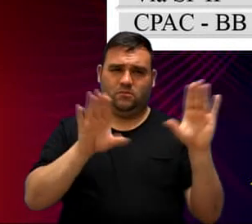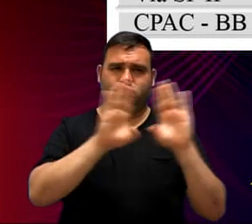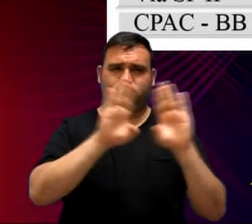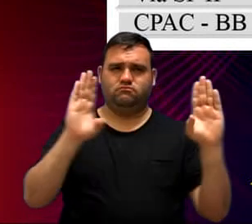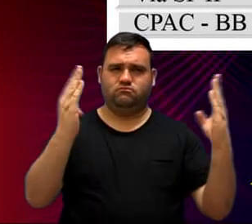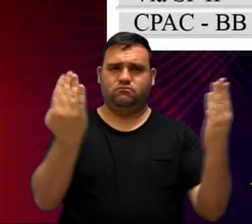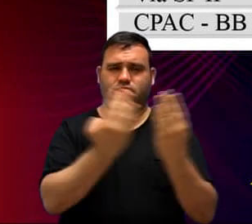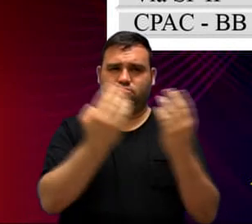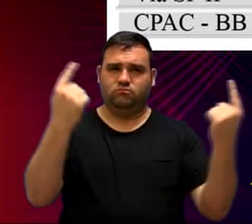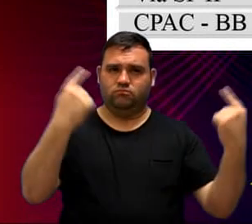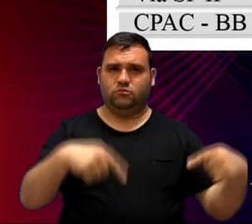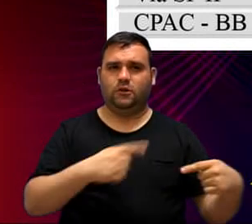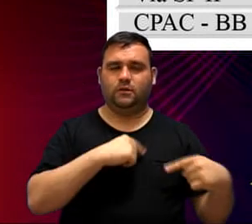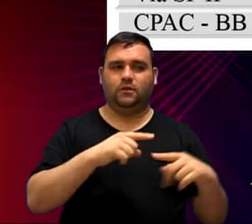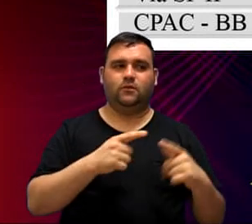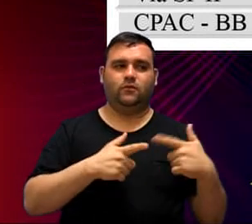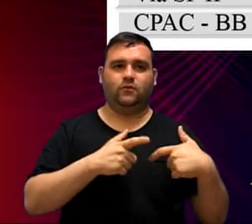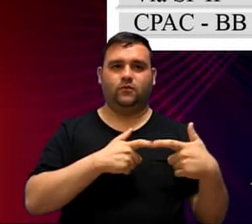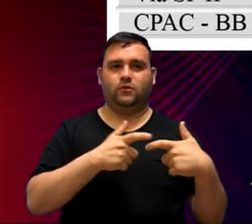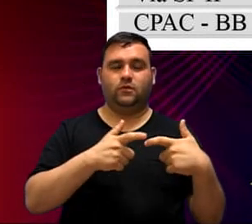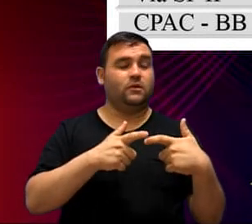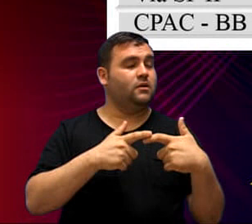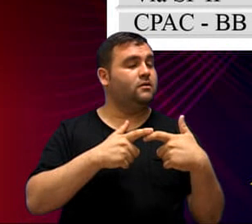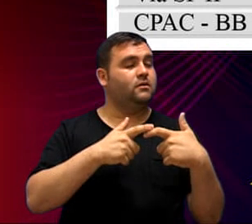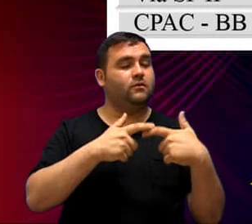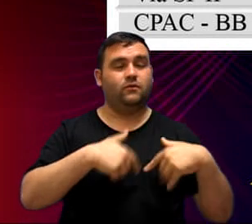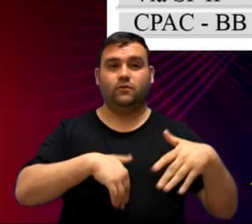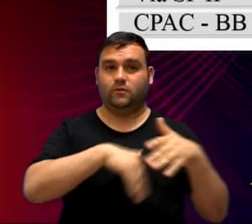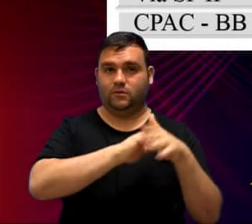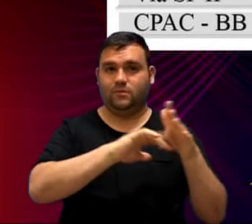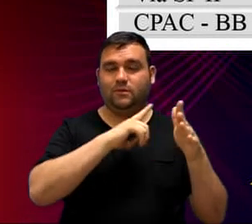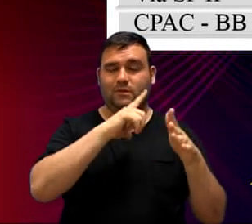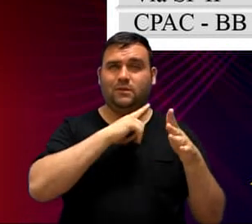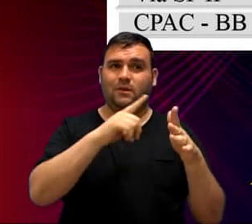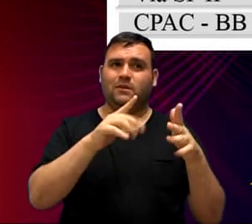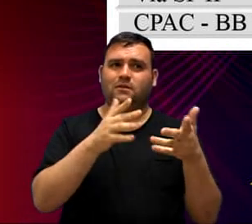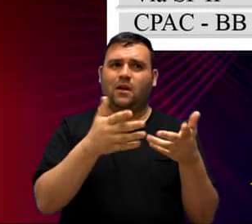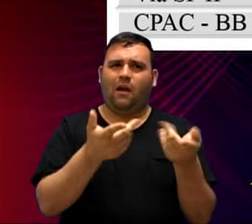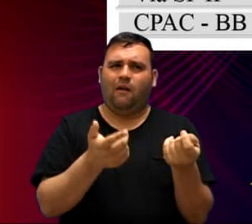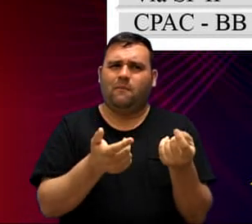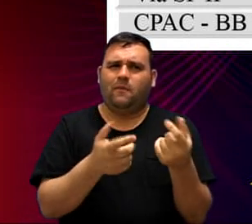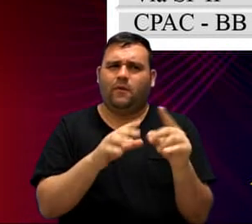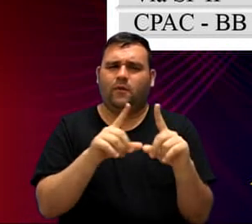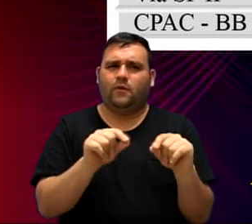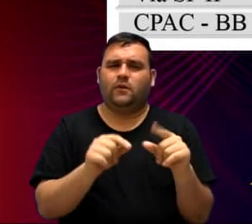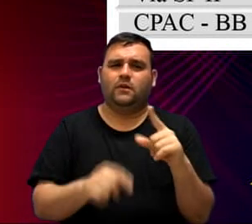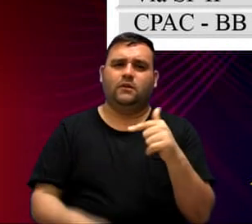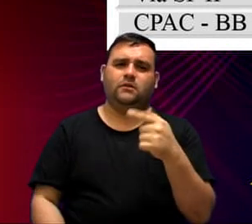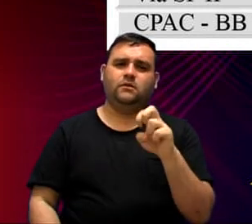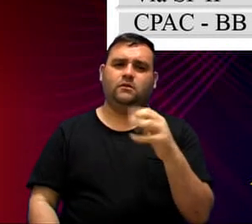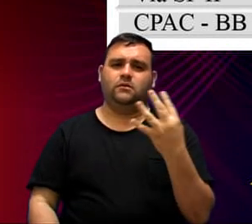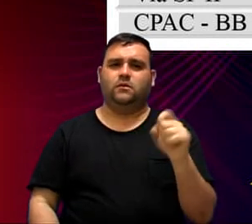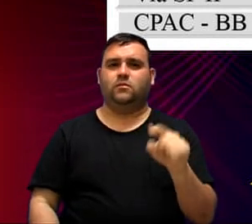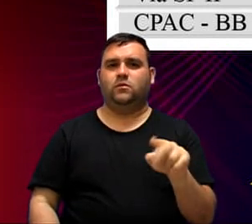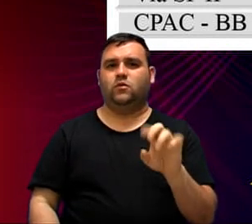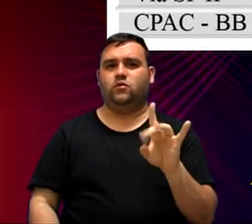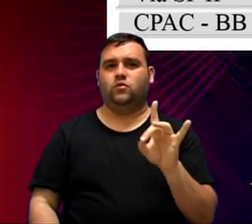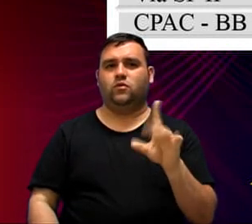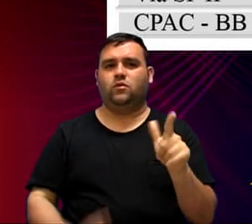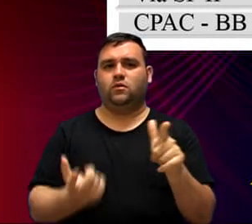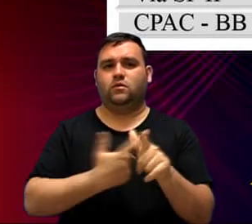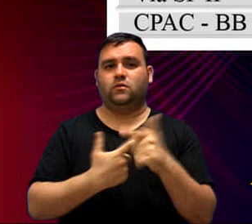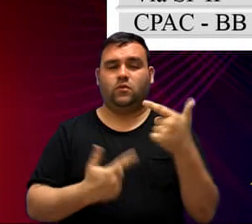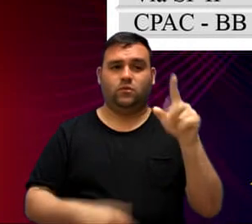acho que é a arena, verdade. Eu acho que é a arena. Acho que é a arena. Não, eu também acho. Está acabando, né? Você tem R$ 754.000 só de dívida. Mas o